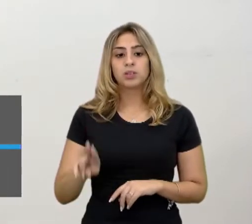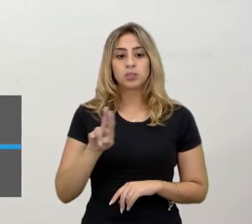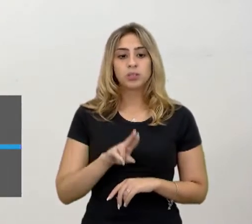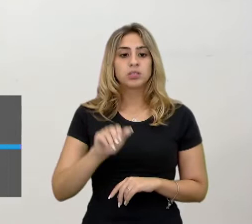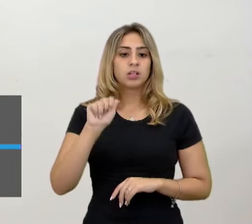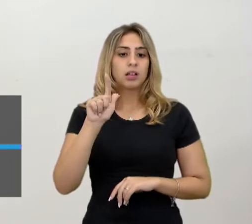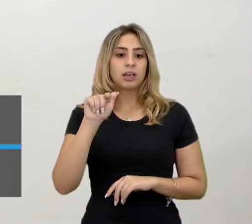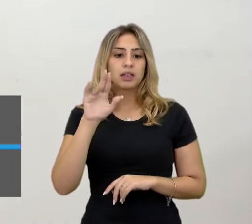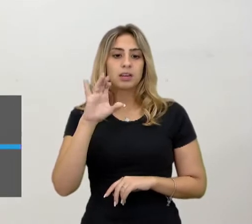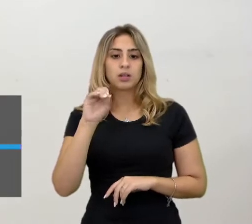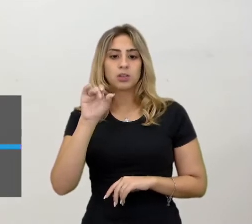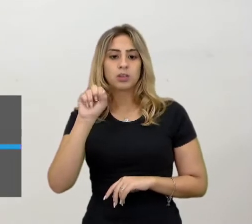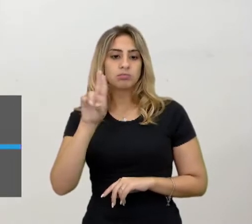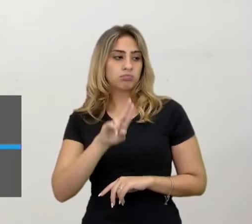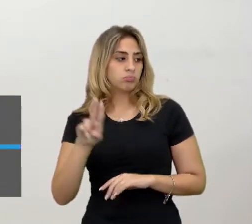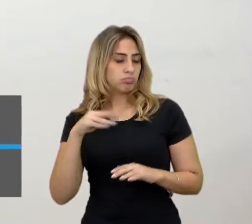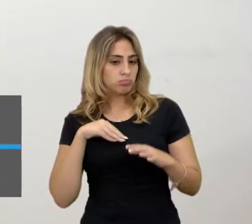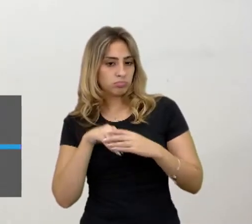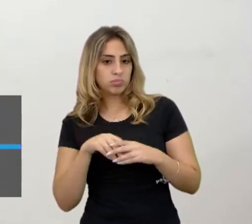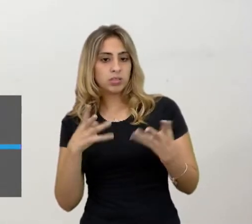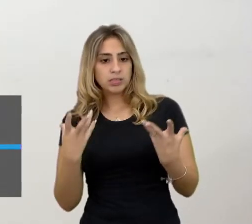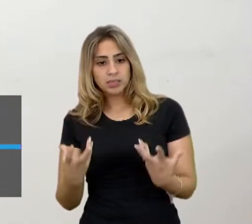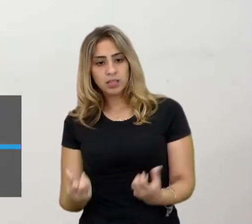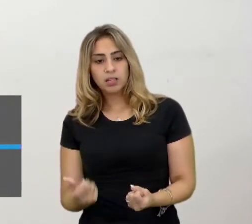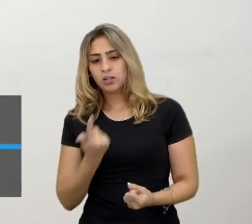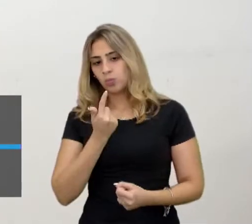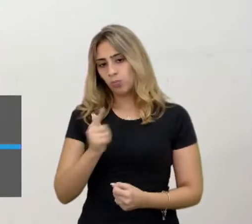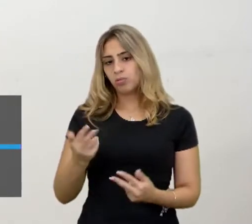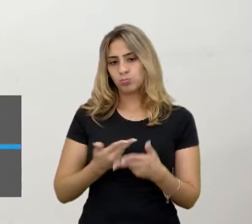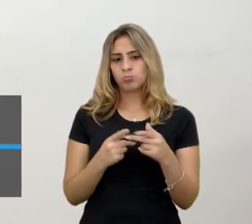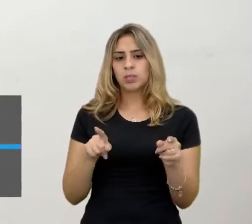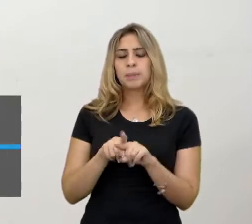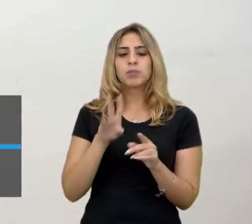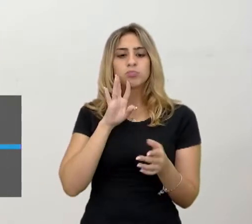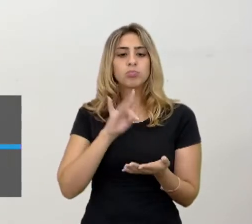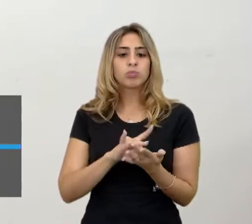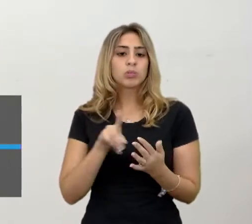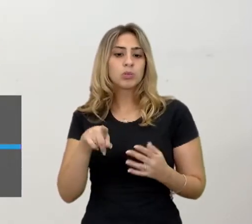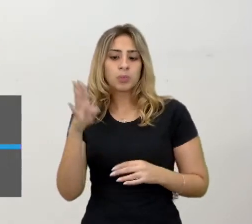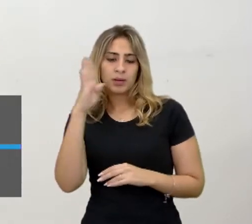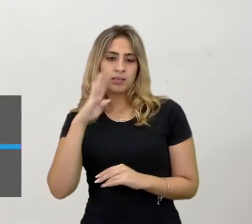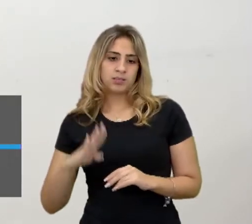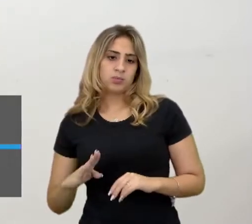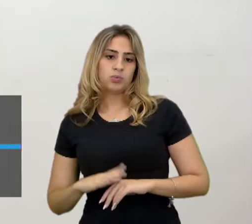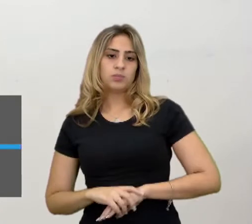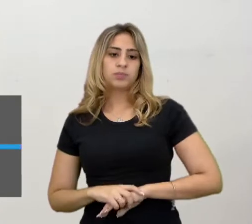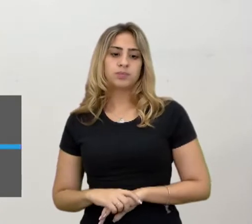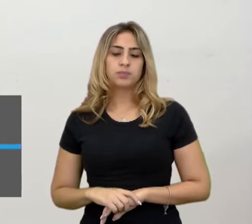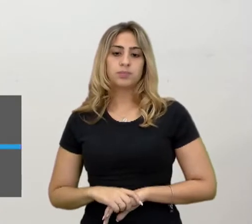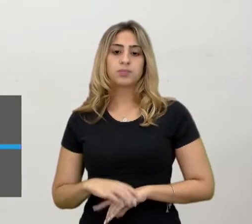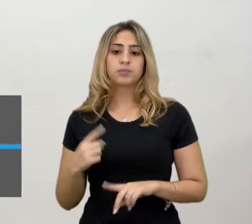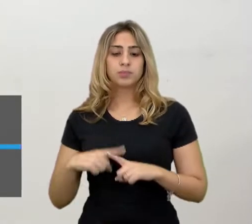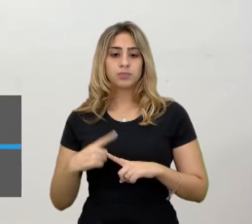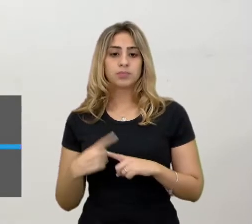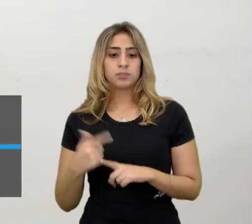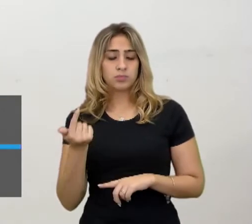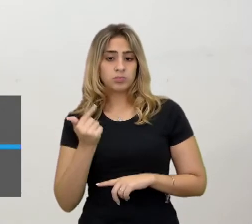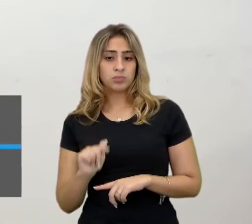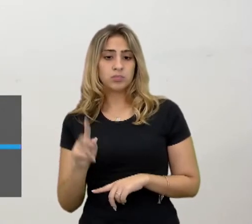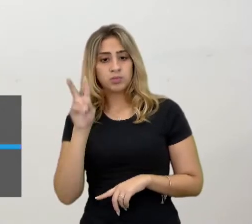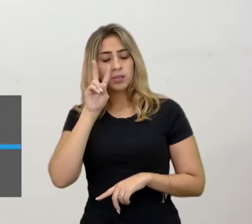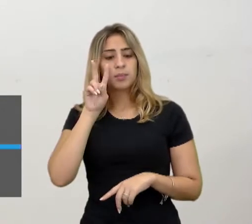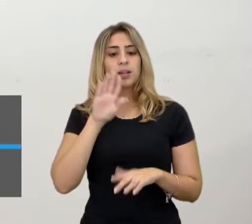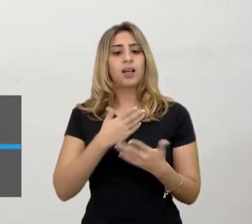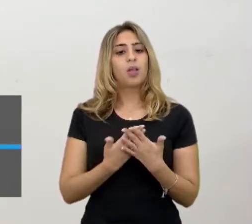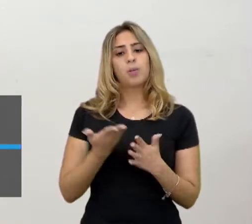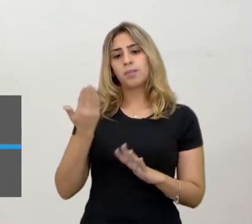usos industriais, né? Secagem e entre outras coisas, como é o caso aqui no Brasil. Porque, de novo, lembrando da aula